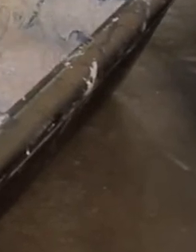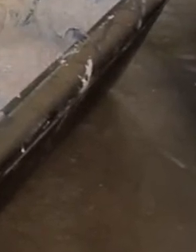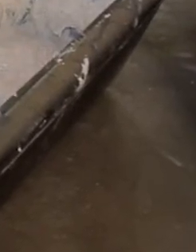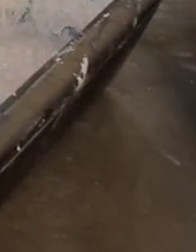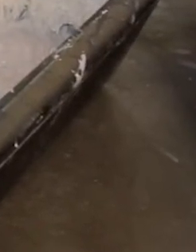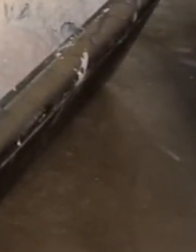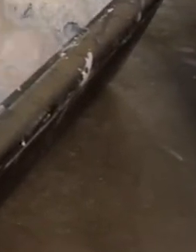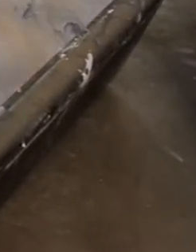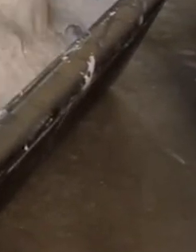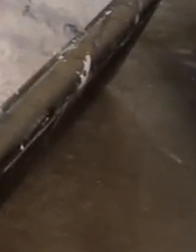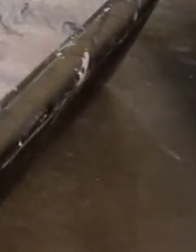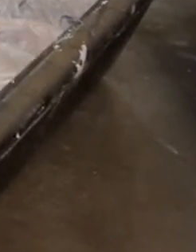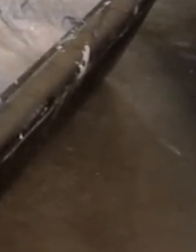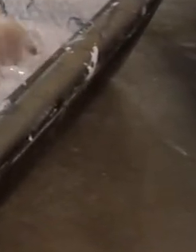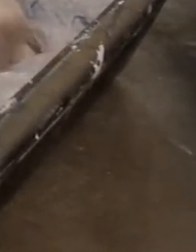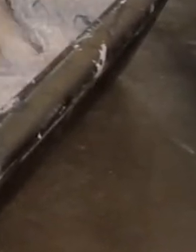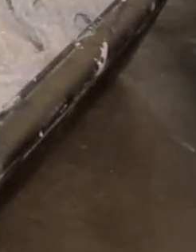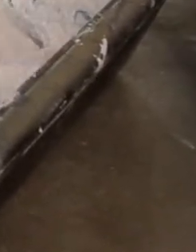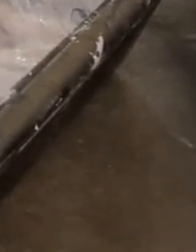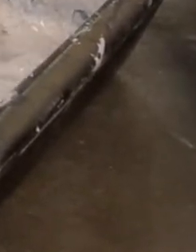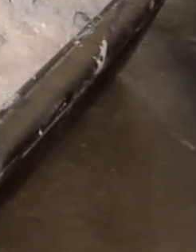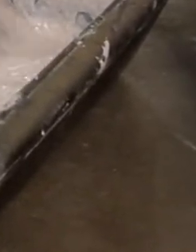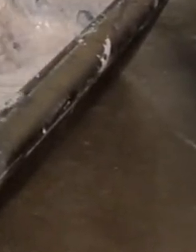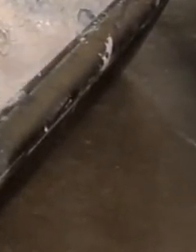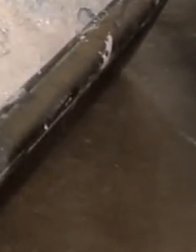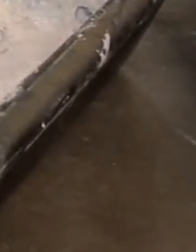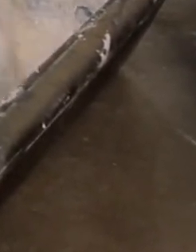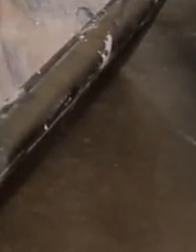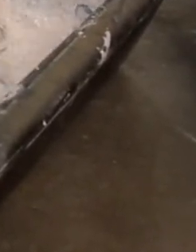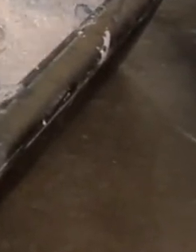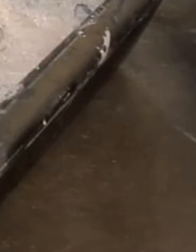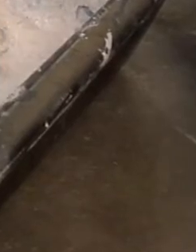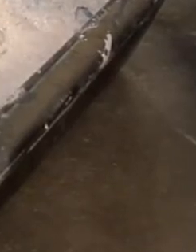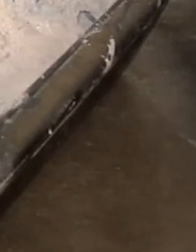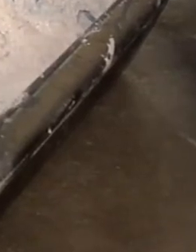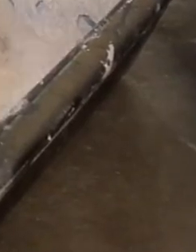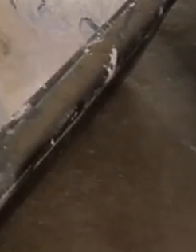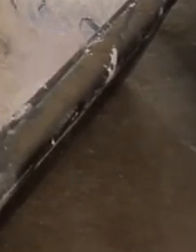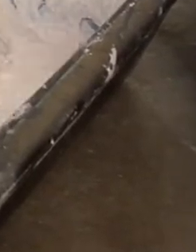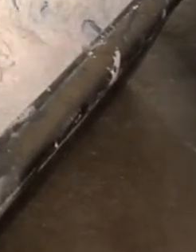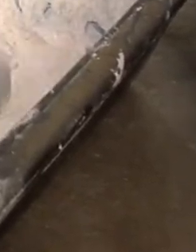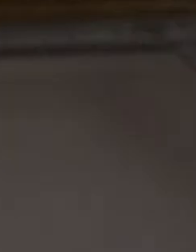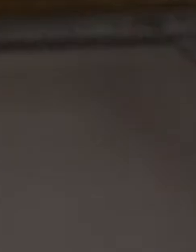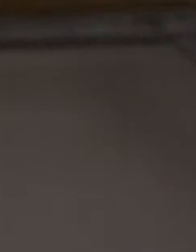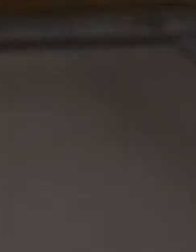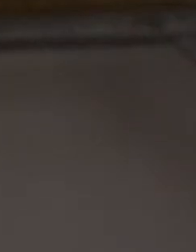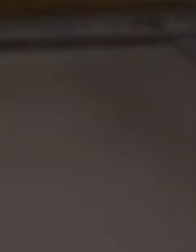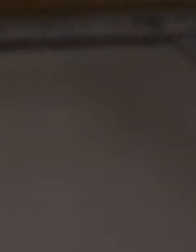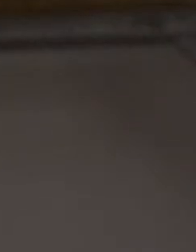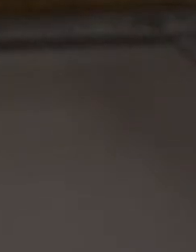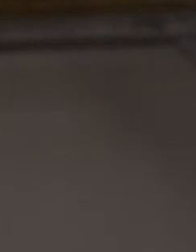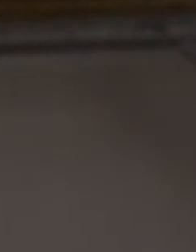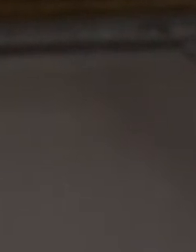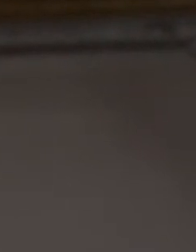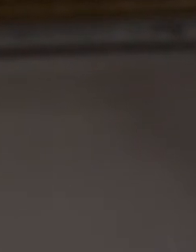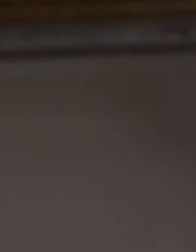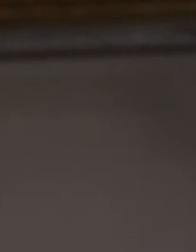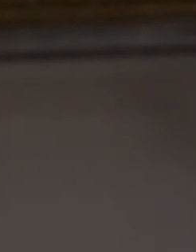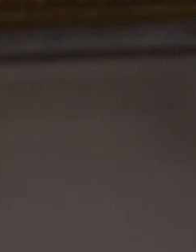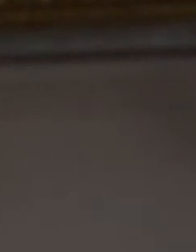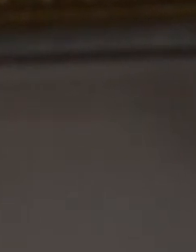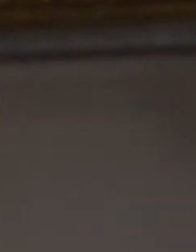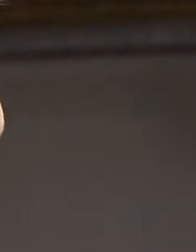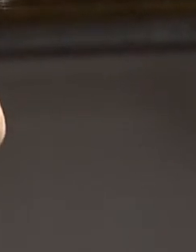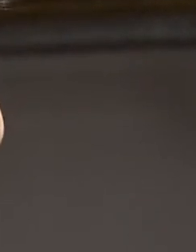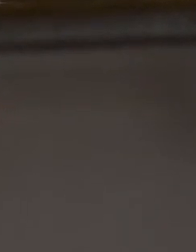1 para 1,5. Além disso, ao lado artístico, né, que aí entrou a importância do Bandeira de Melo, o artista plástico,